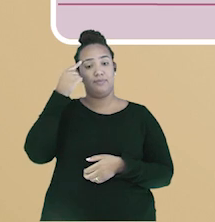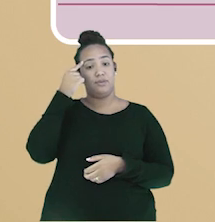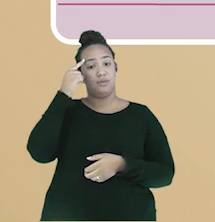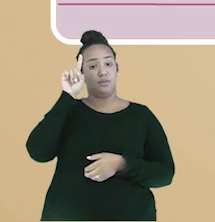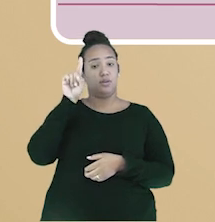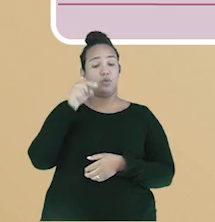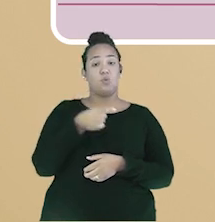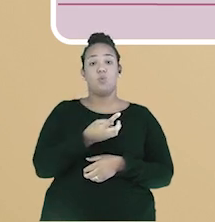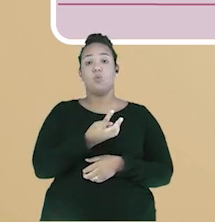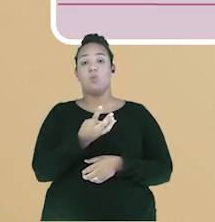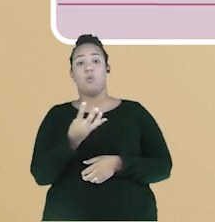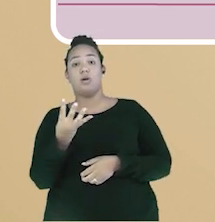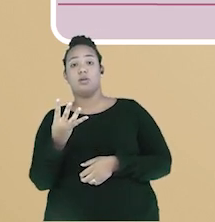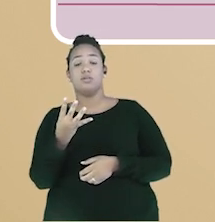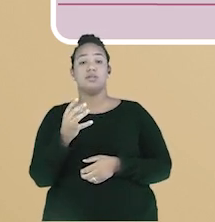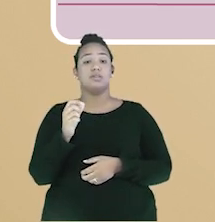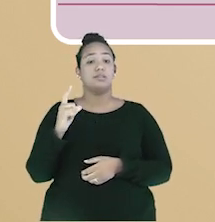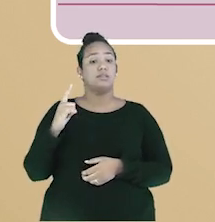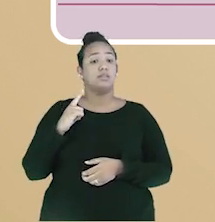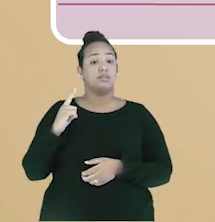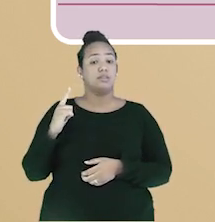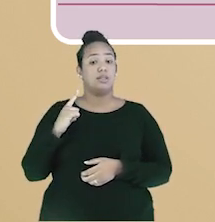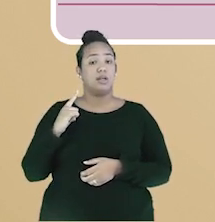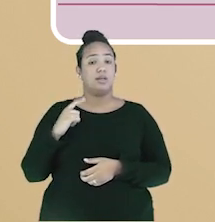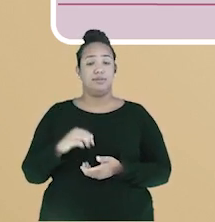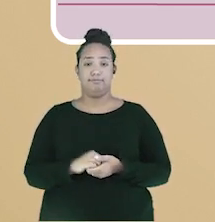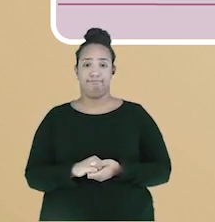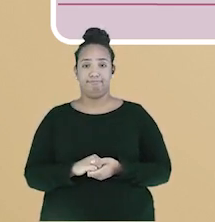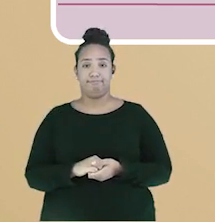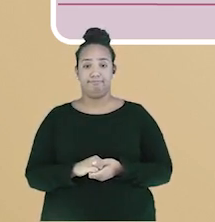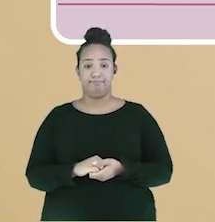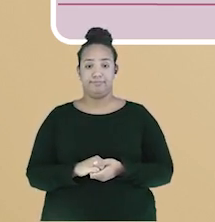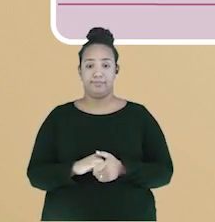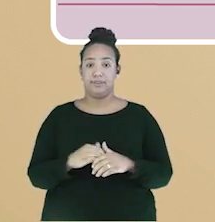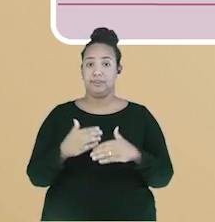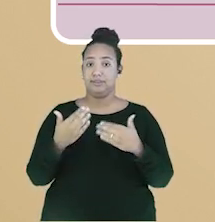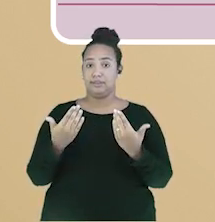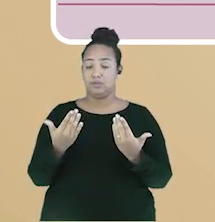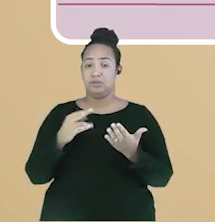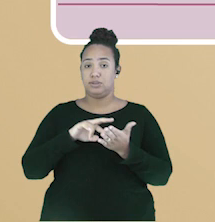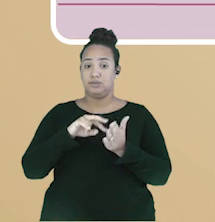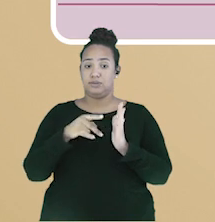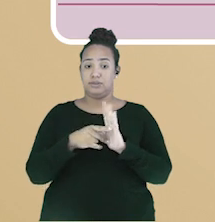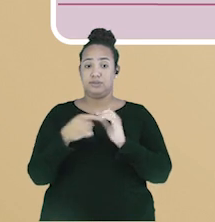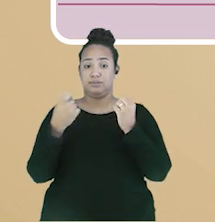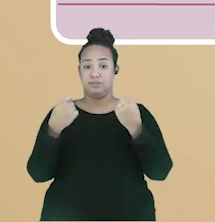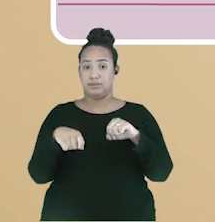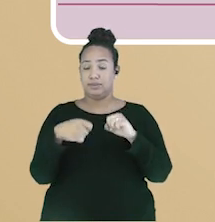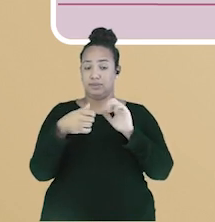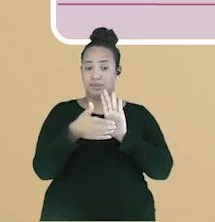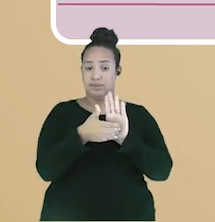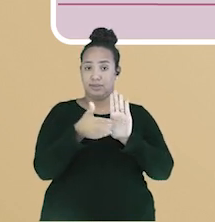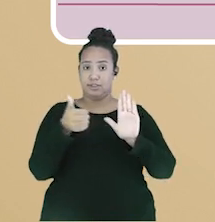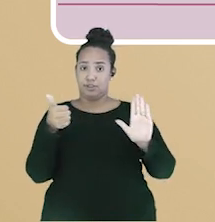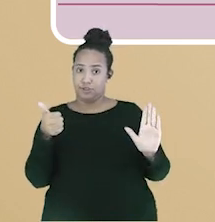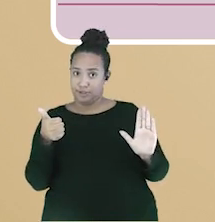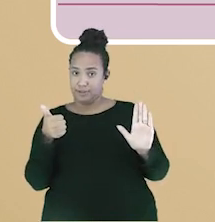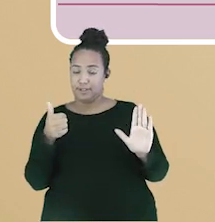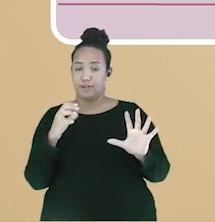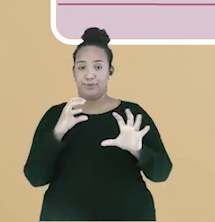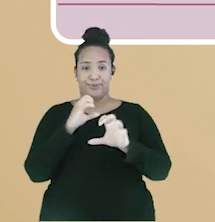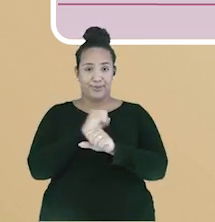quanto resta. Sobra, pois nós precisamos tirar uma parte do todo, do